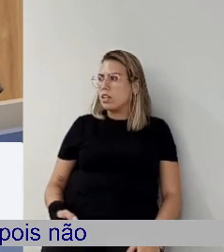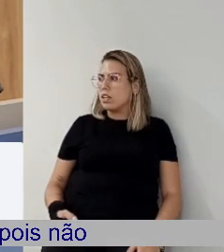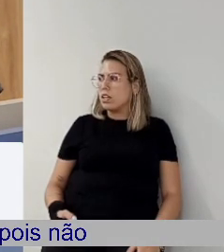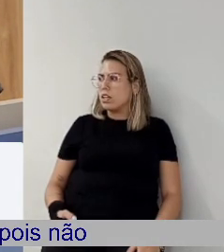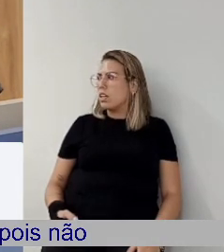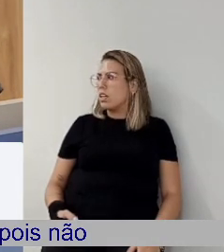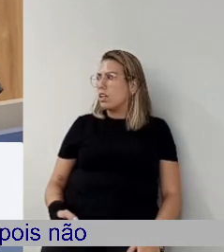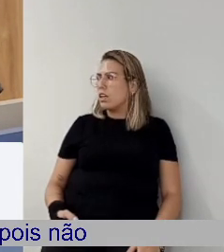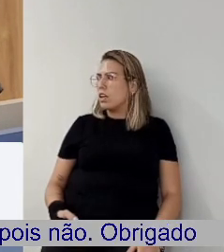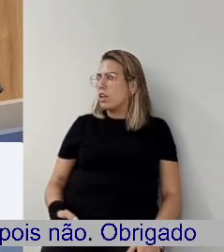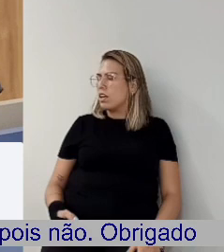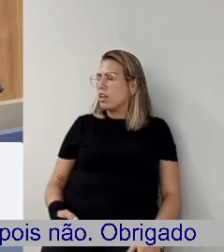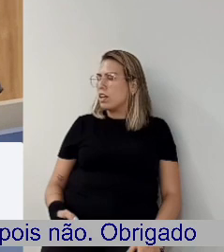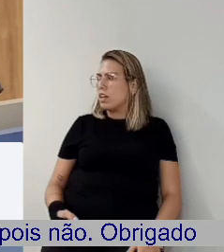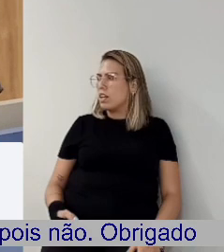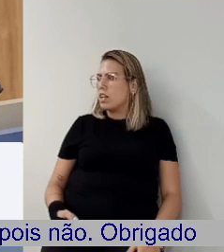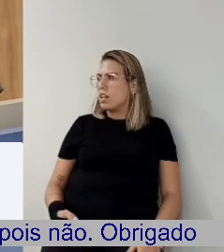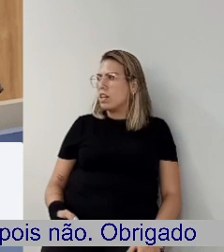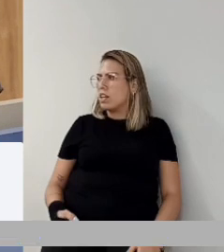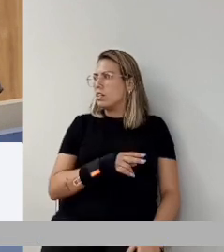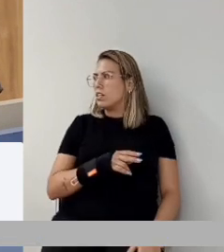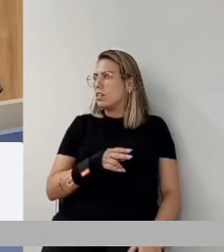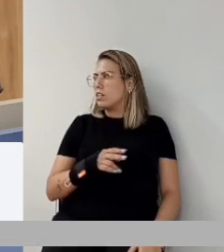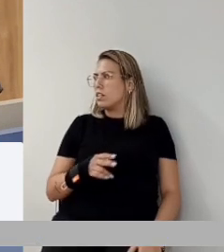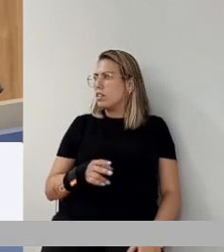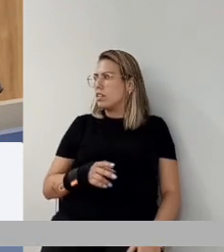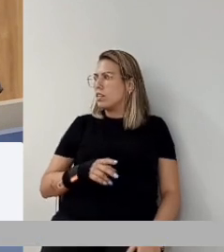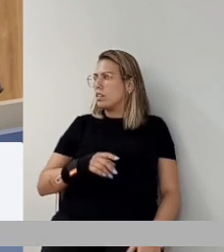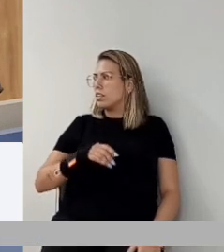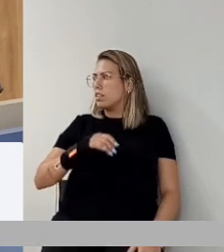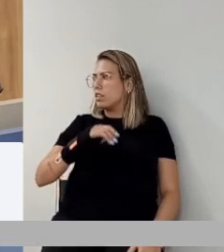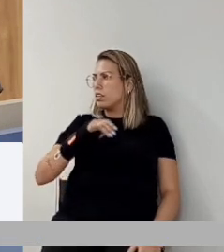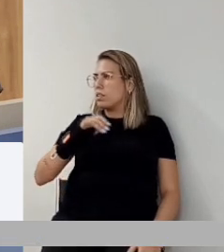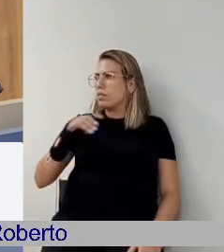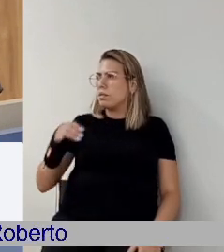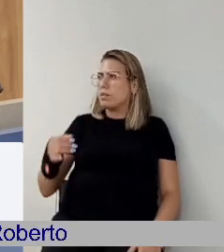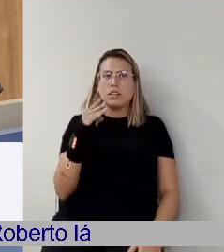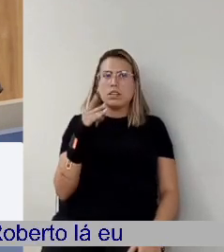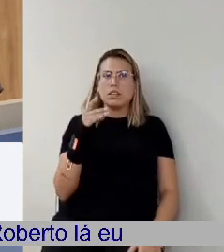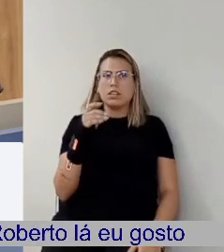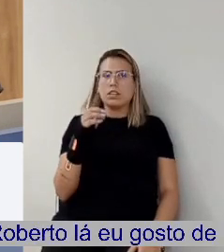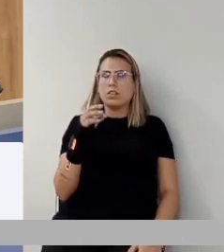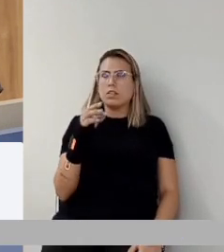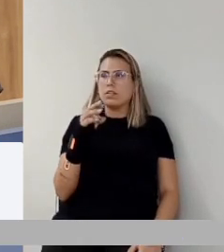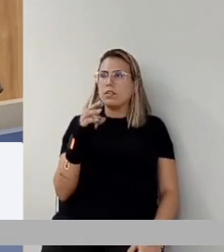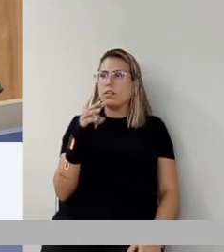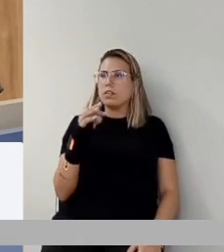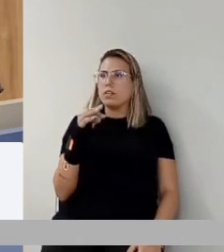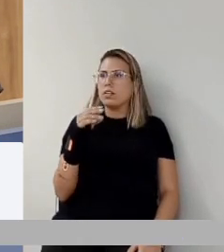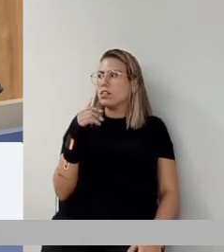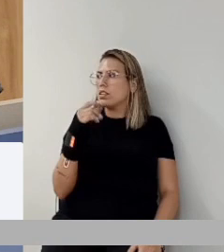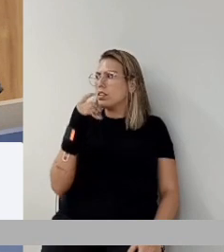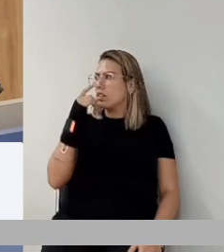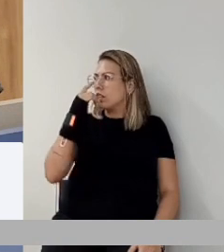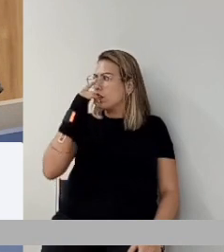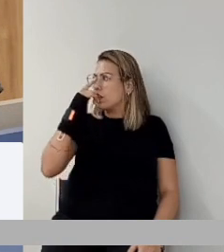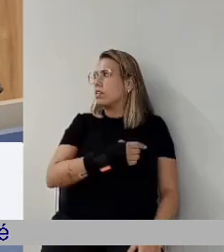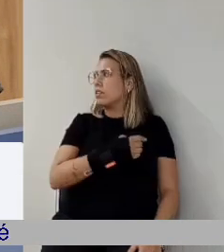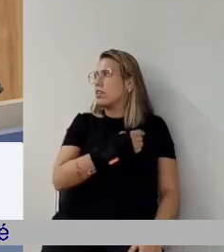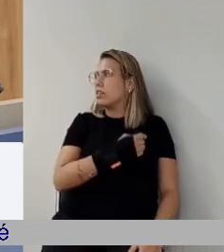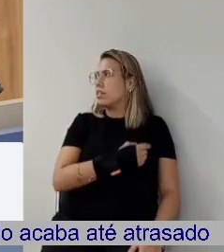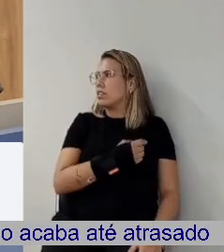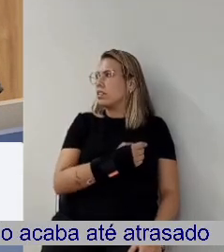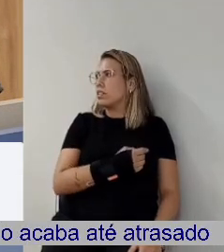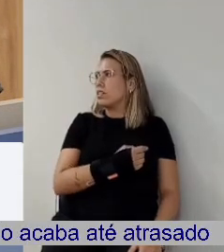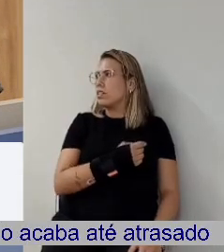Cadê Obrigado qu pela parte até aproveitando nosso amigo Roberto Eu gosto de conversar as coisas quando o caba tá até presente no